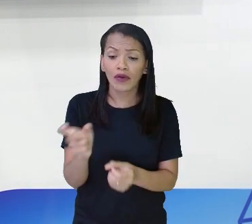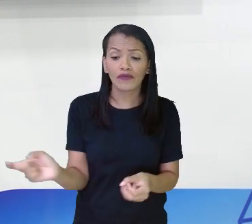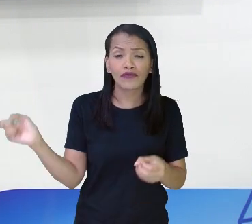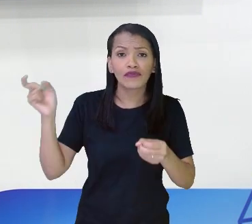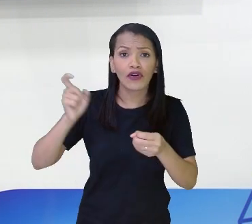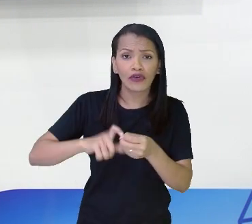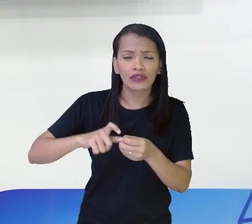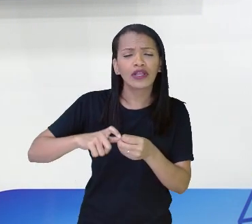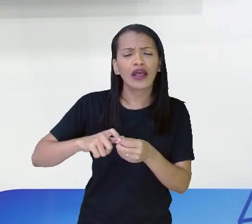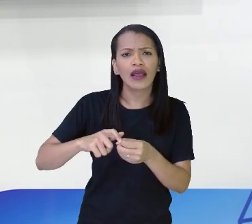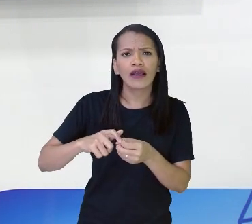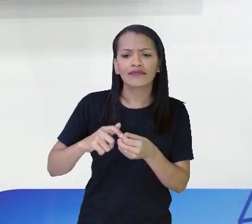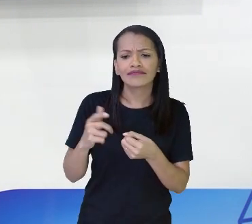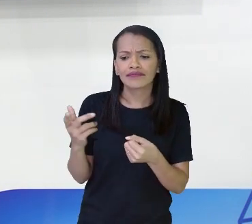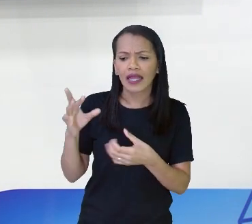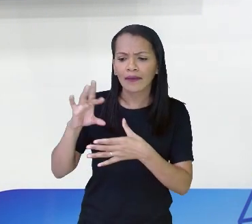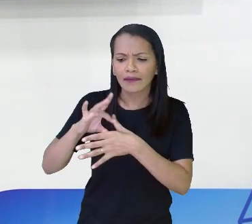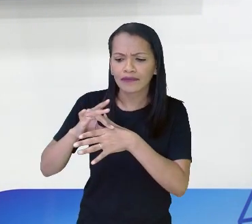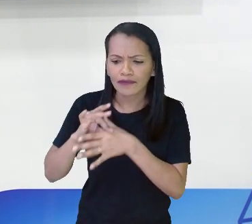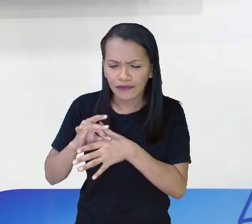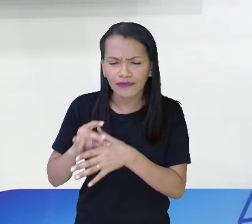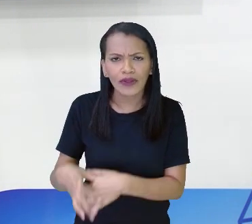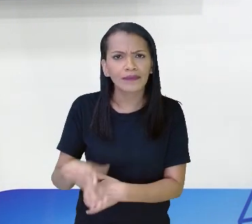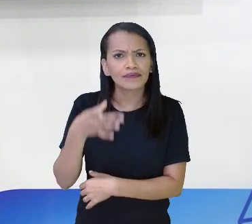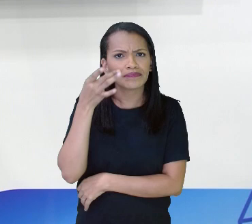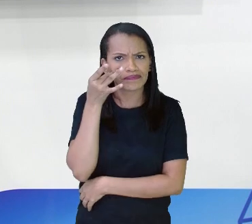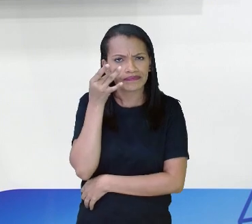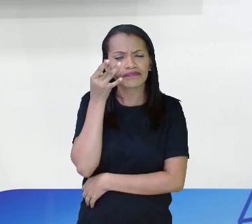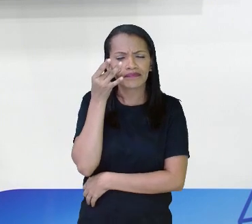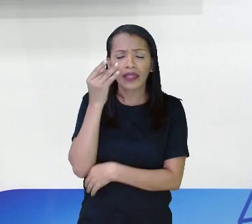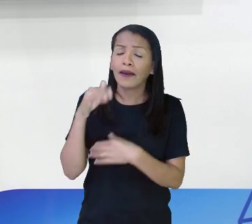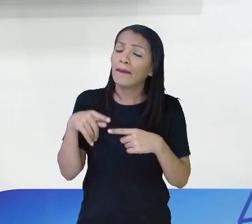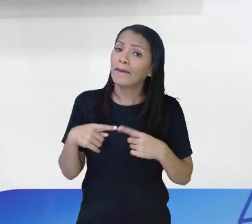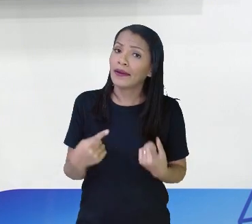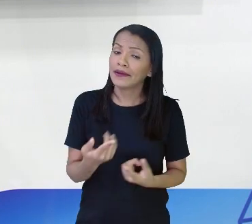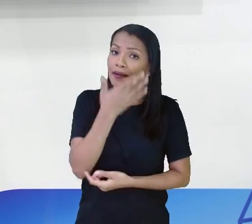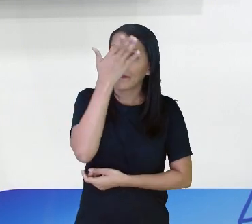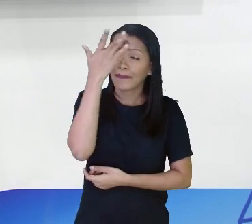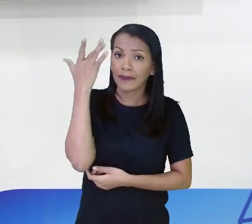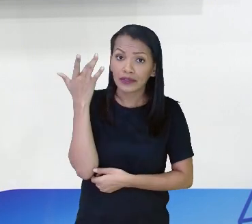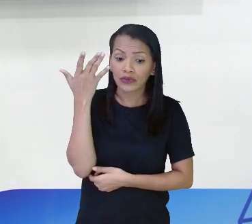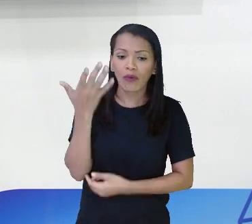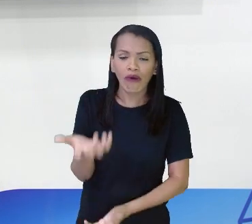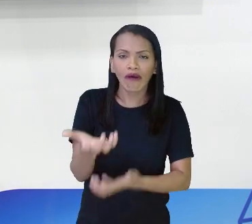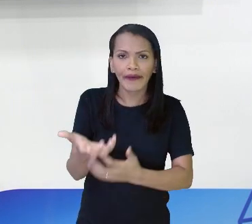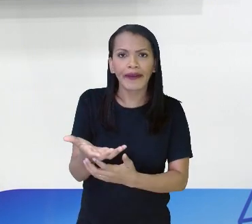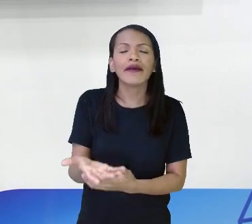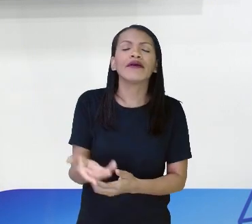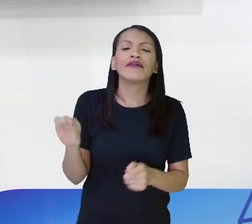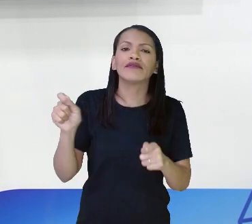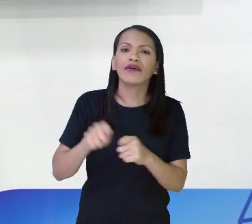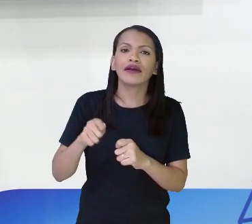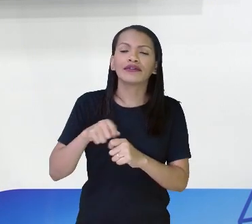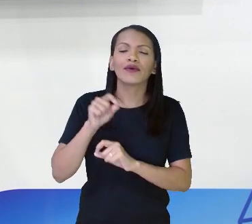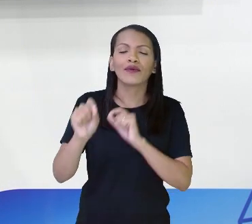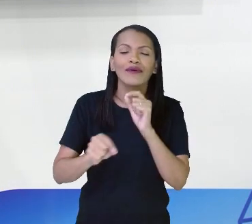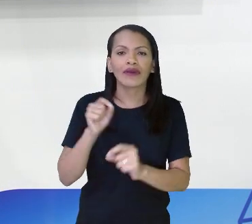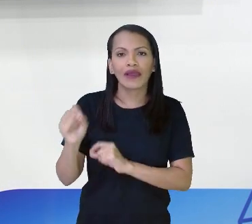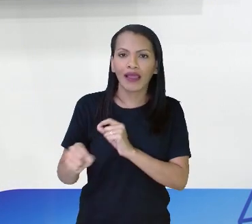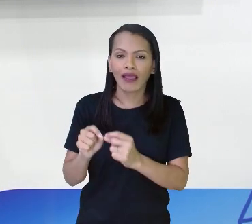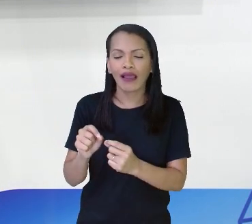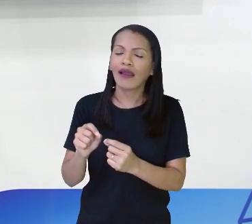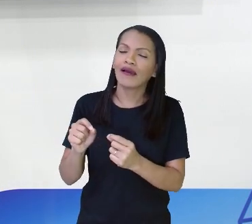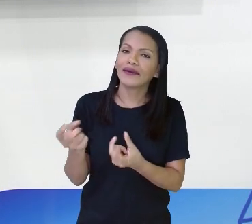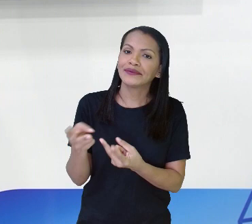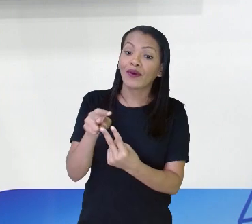atividades presencial, muita coisa permanece, as pessoas preferindo fazer de maneira online, e isso foi também para a notícia. Muitas